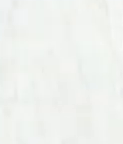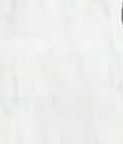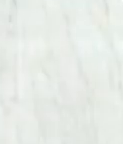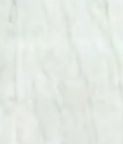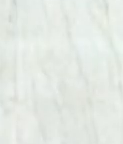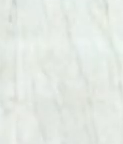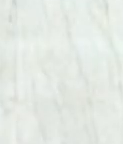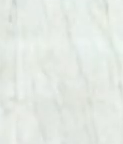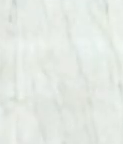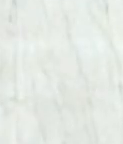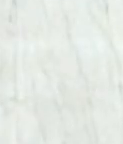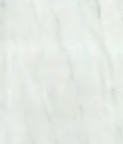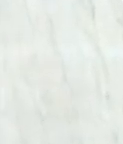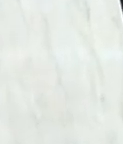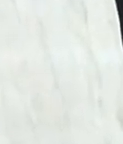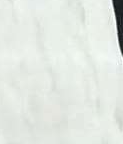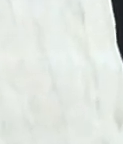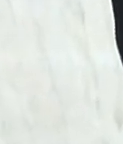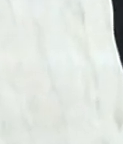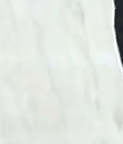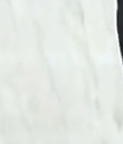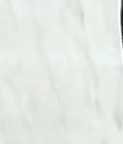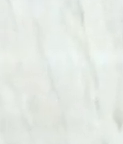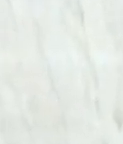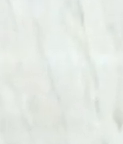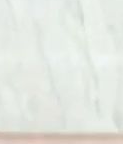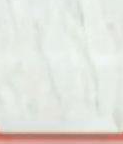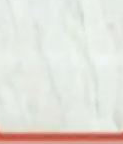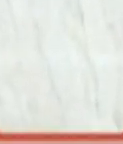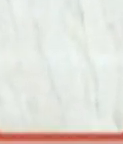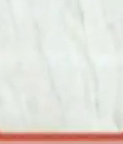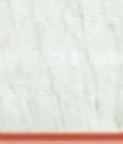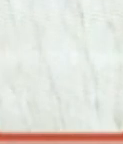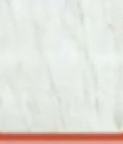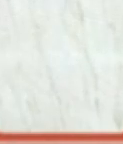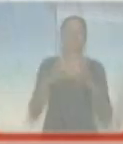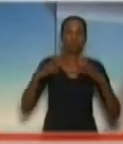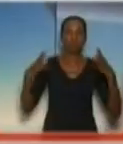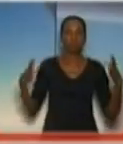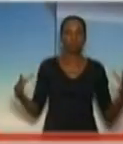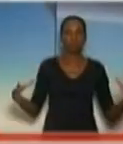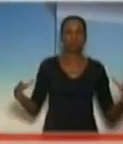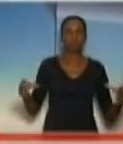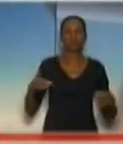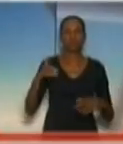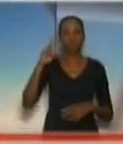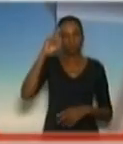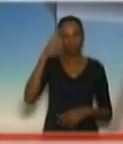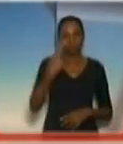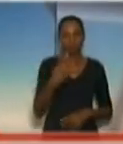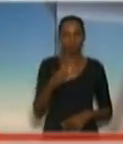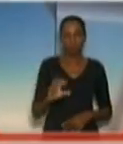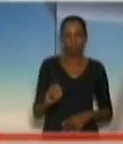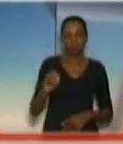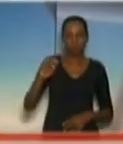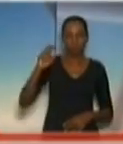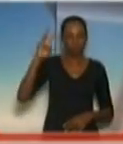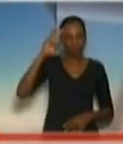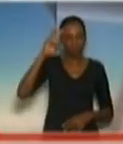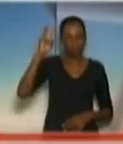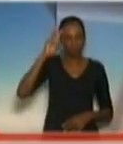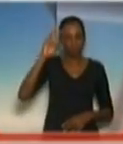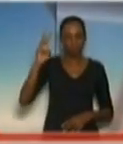Eu gostaria de dizer, senhor presidente, que nós realizamos uma grande audiência pública no último dia 10, na